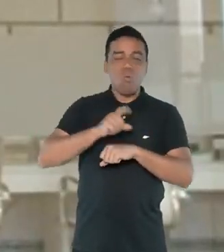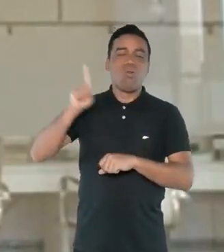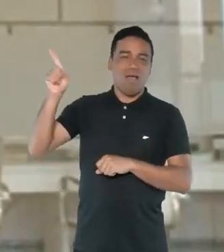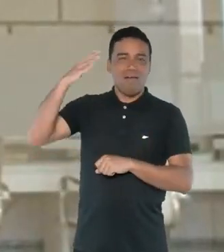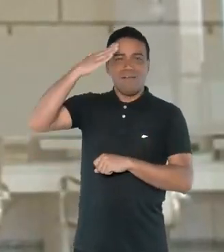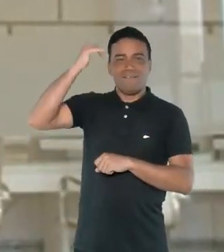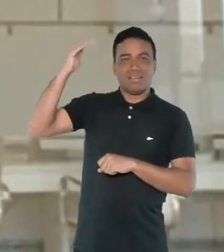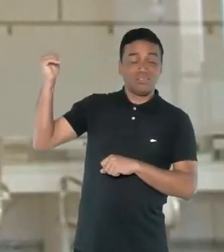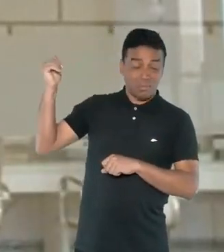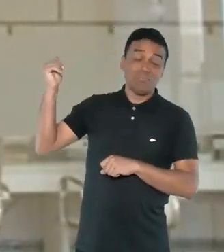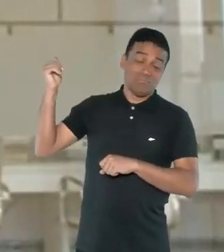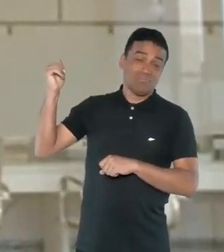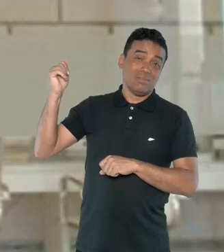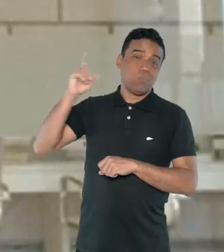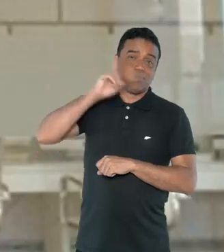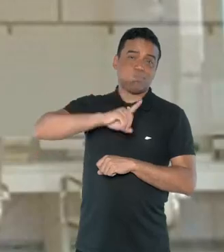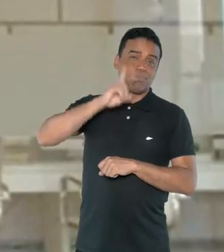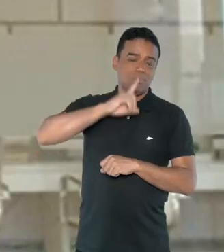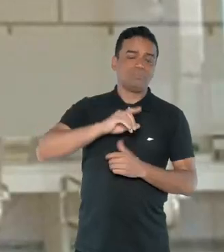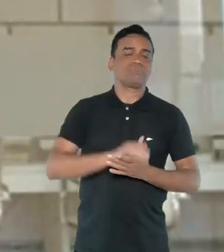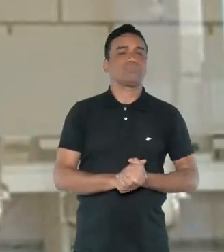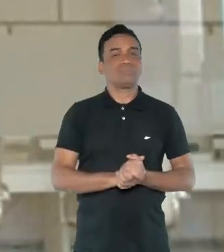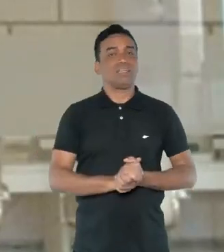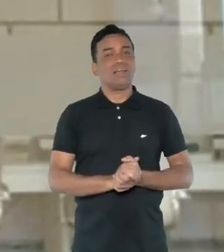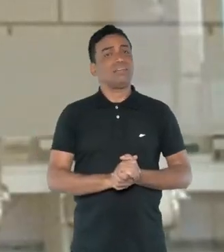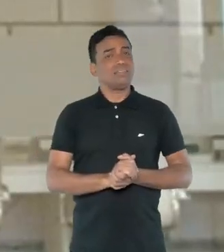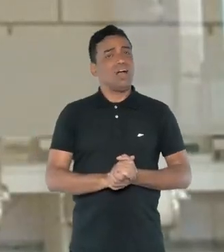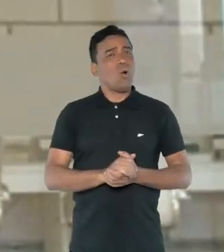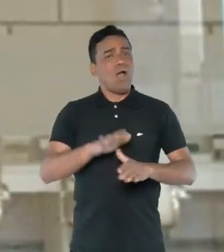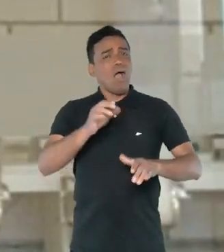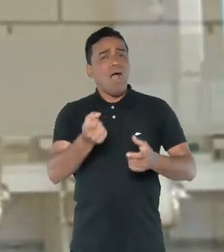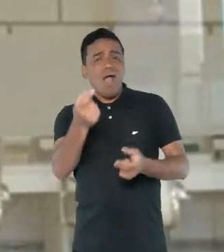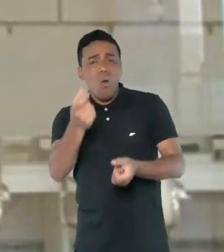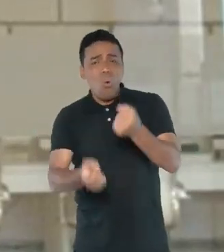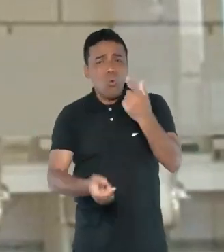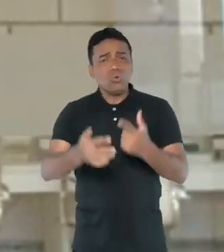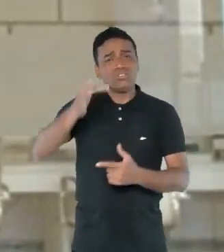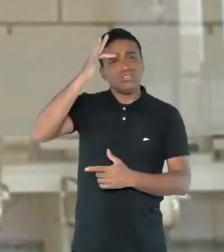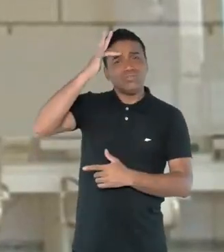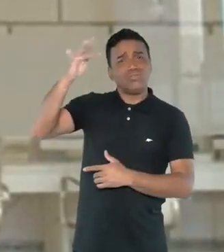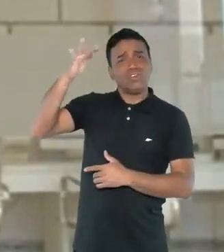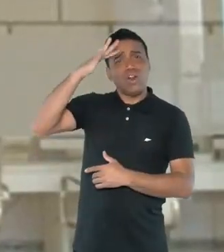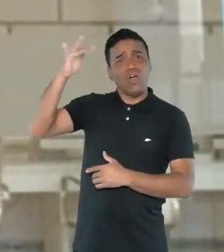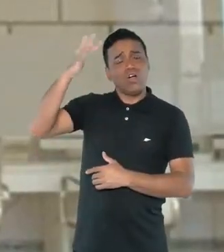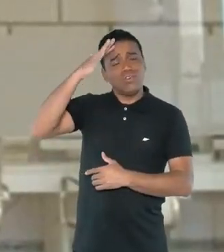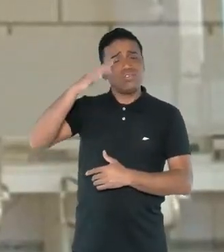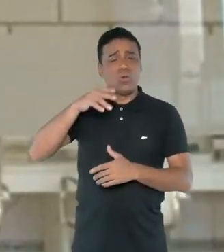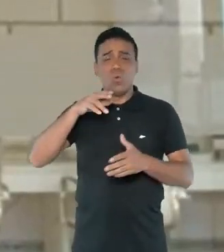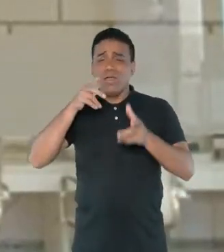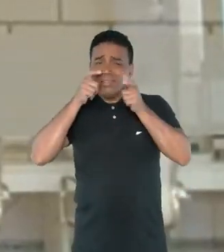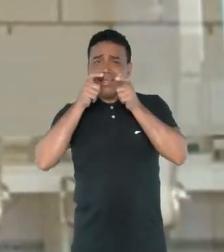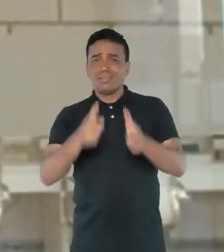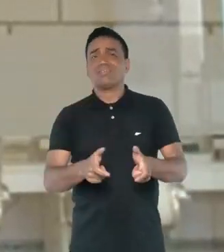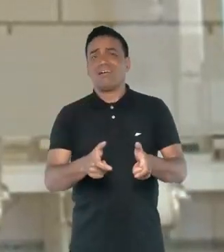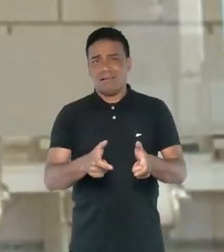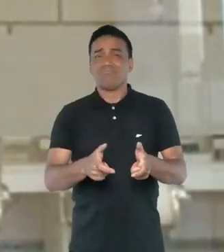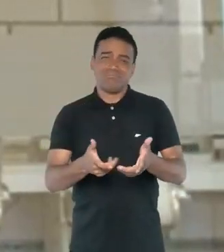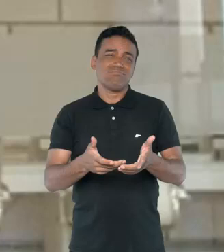Alguns filósofos já começaram a me interessar, como, por exemplo, Locke, que eu acabei